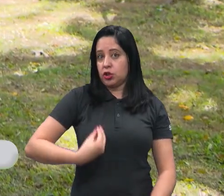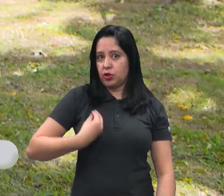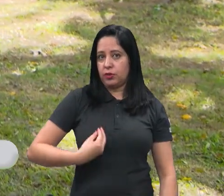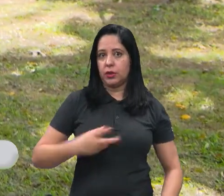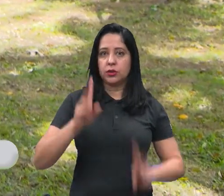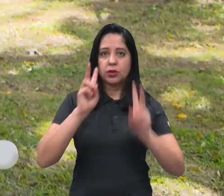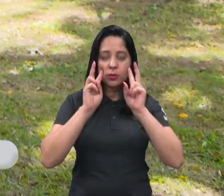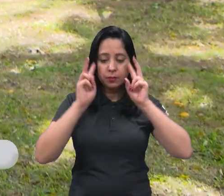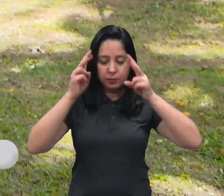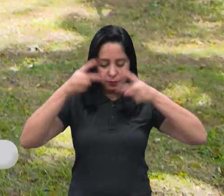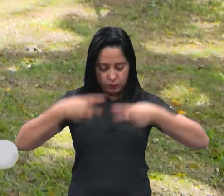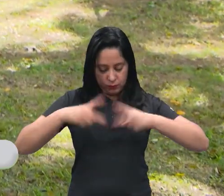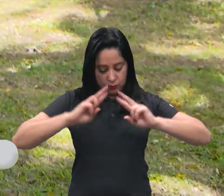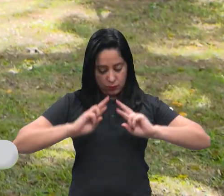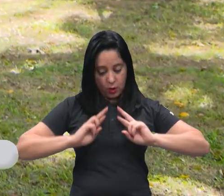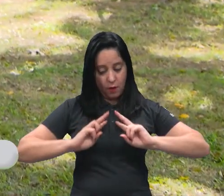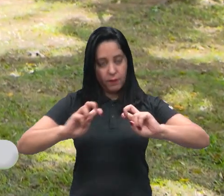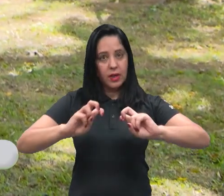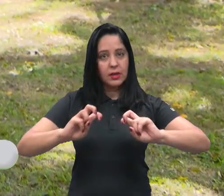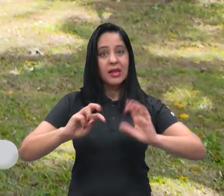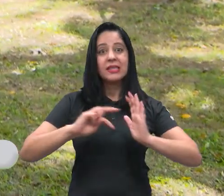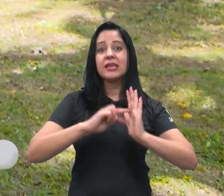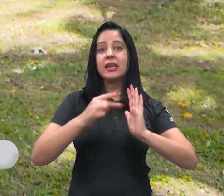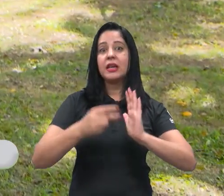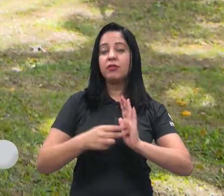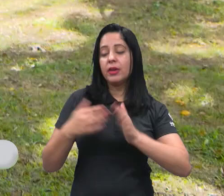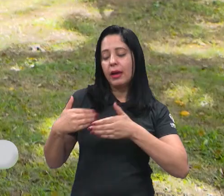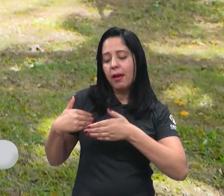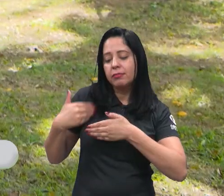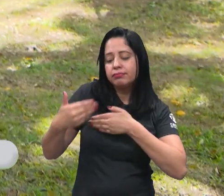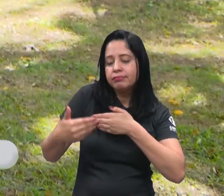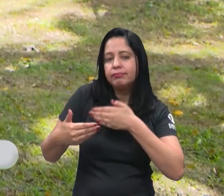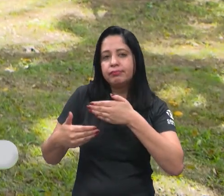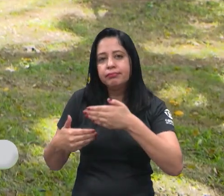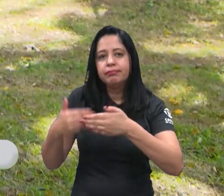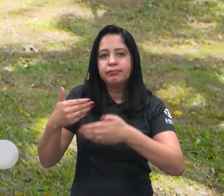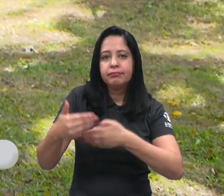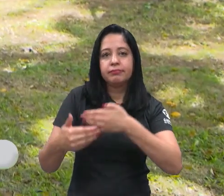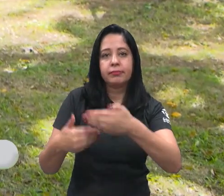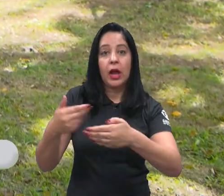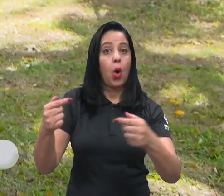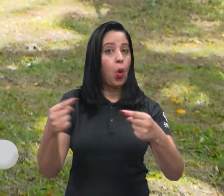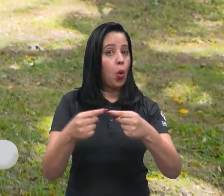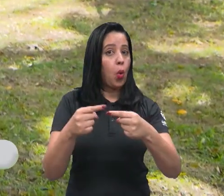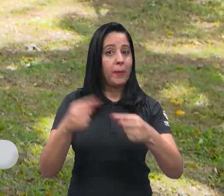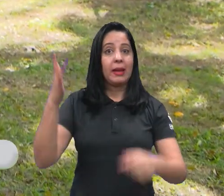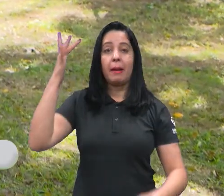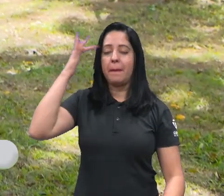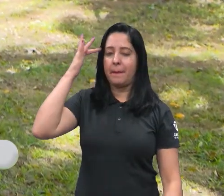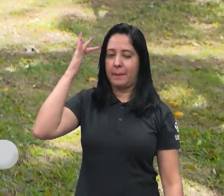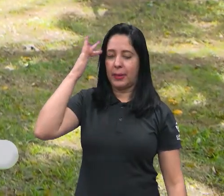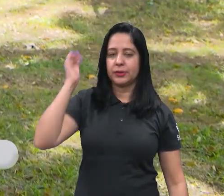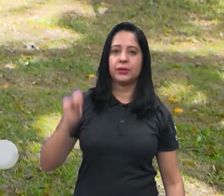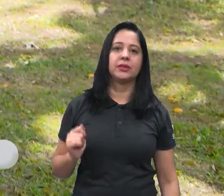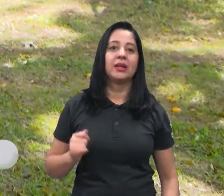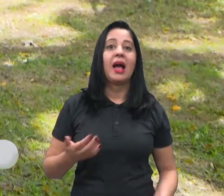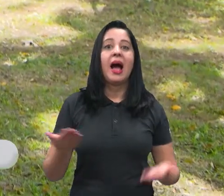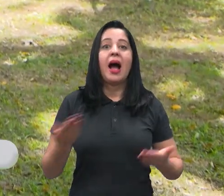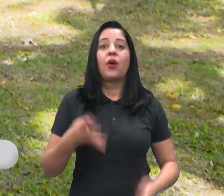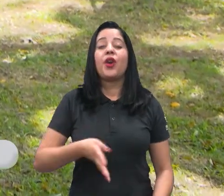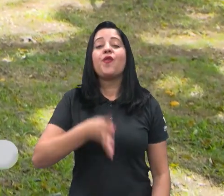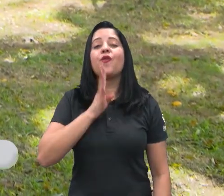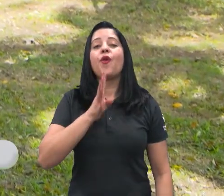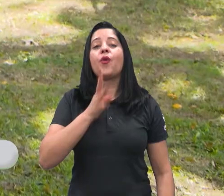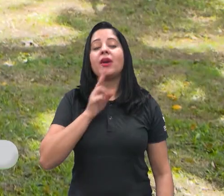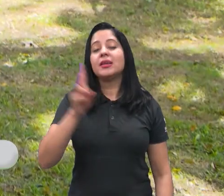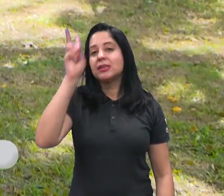autoconhecimento, ele é um processo e também está muito ligado à maturidade, né? Eu vou conhecer agora a história da